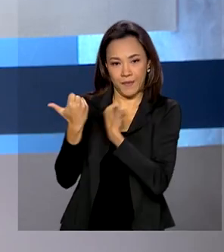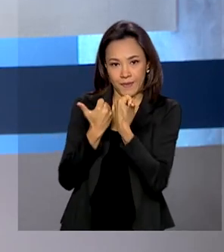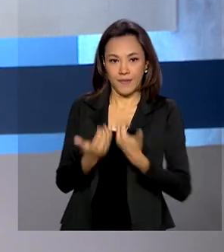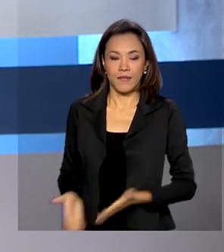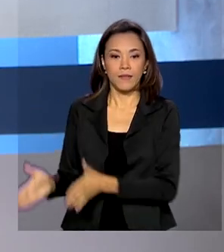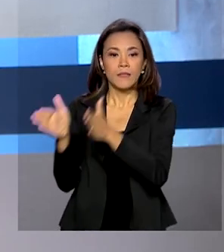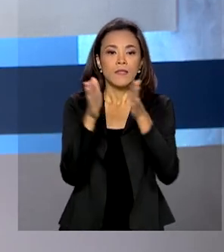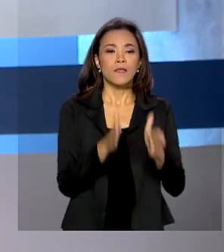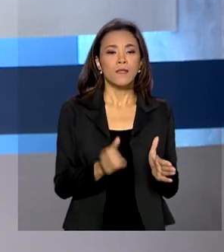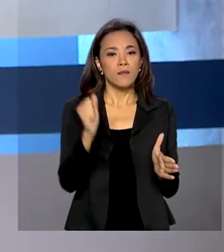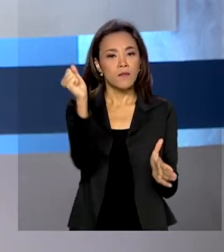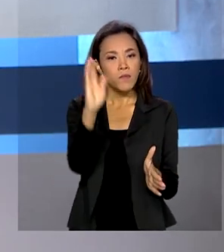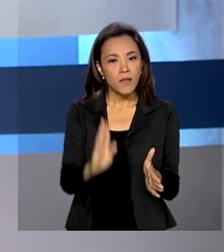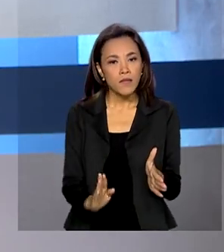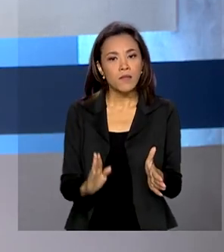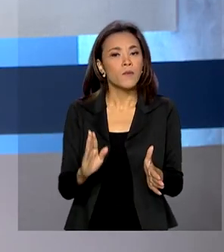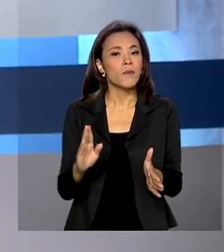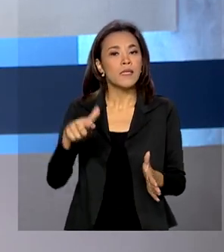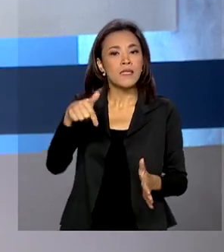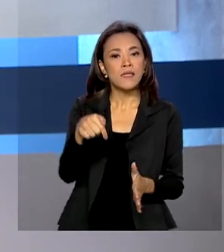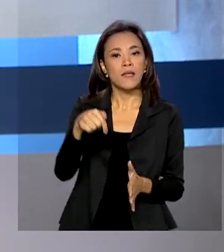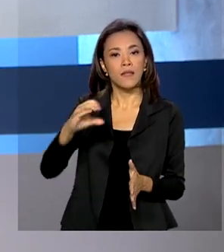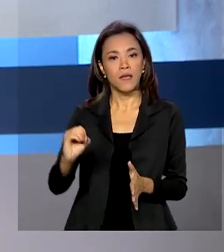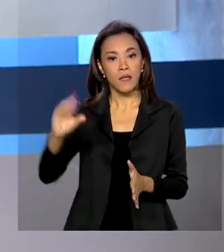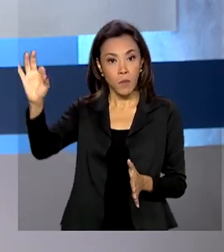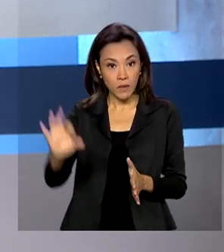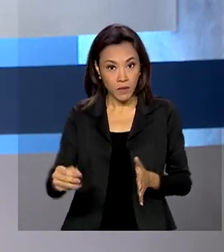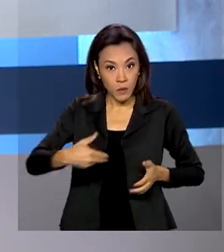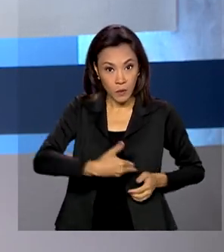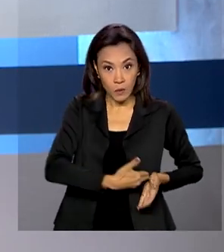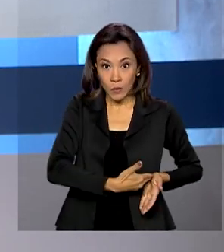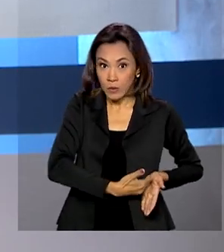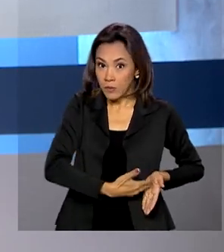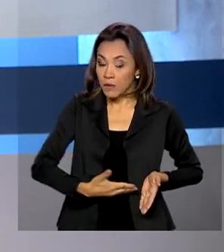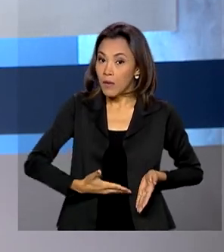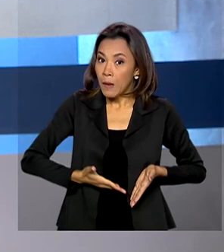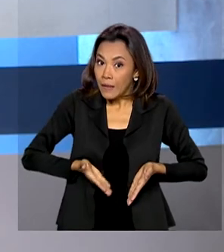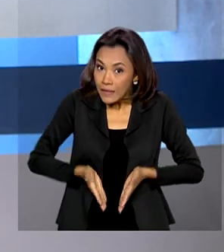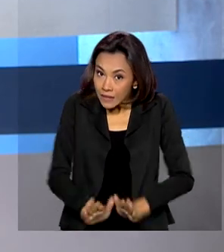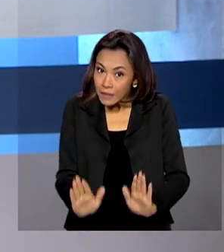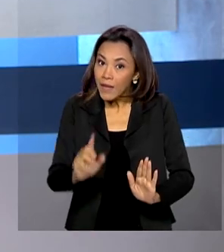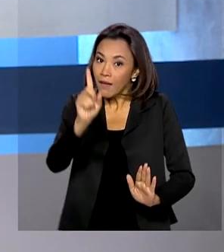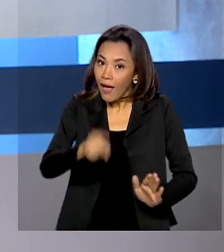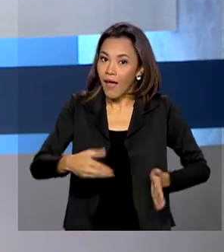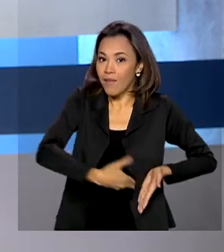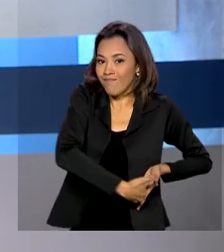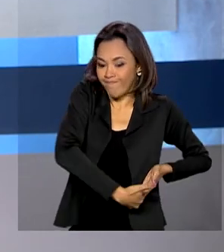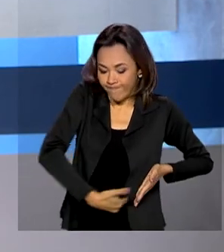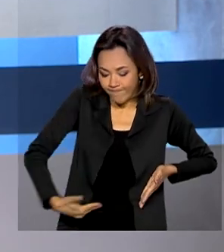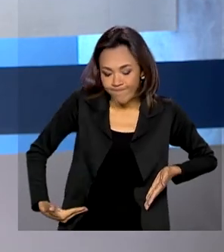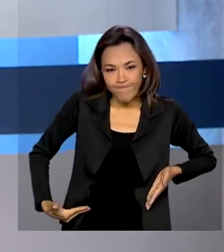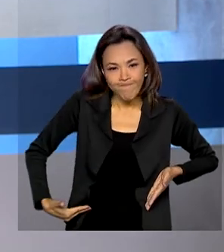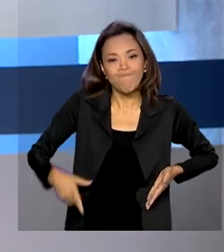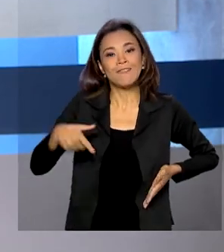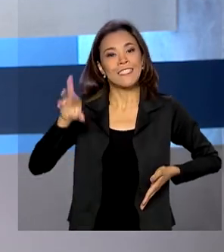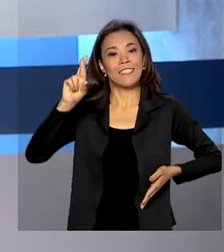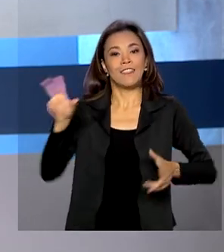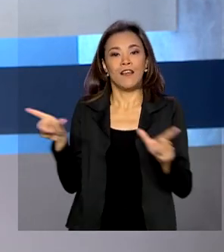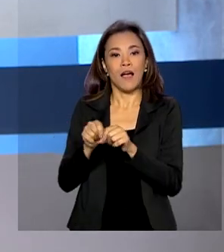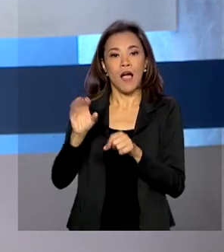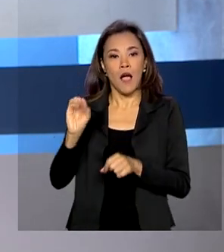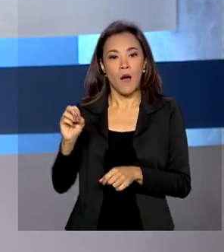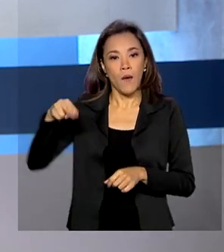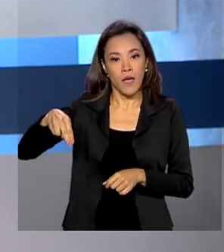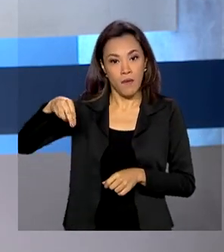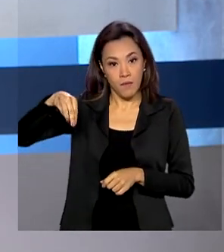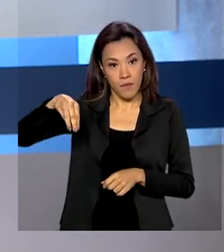hoje no Brasil cerca de setenta por cento dos partos são cesáreas e segundo a Organização Mundial de Saúde apenas